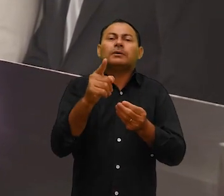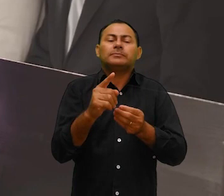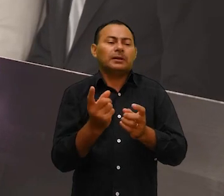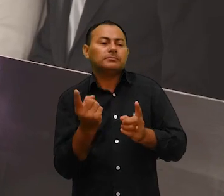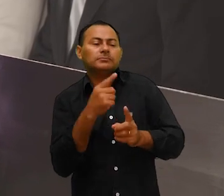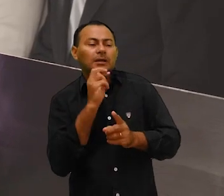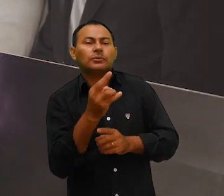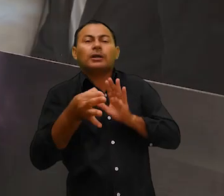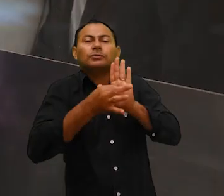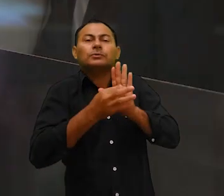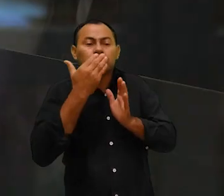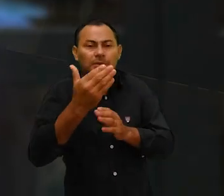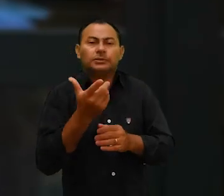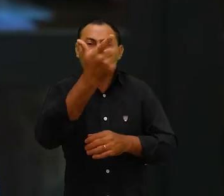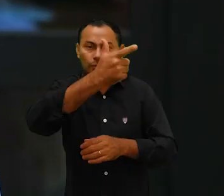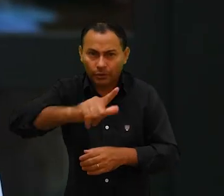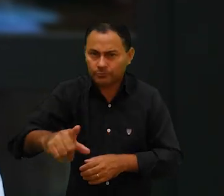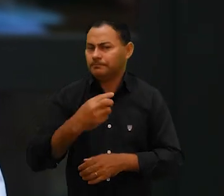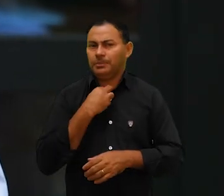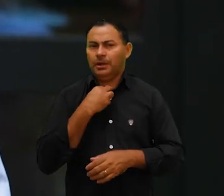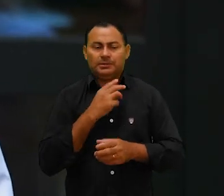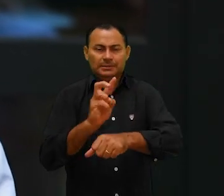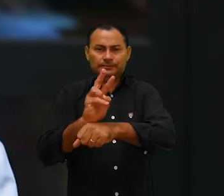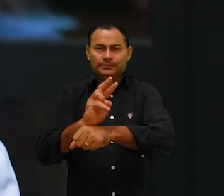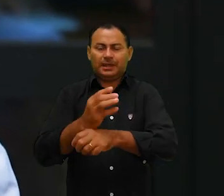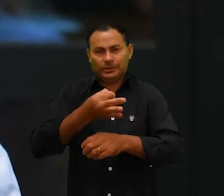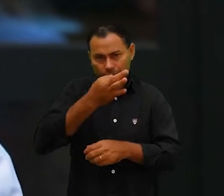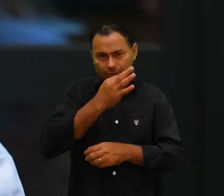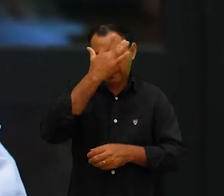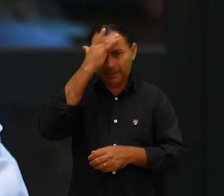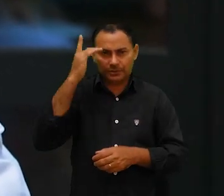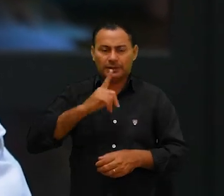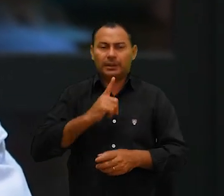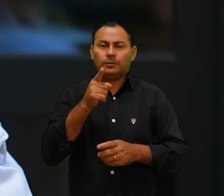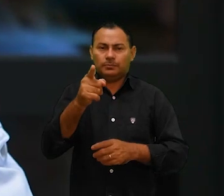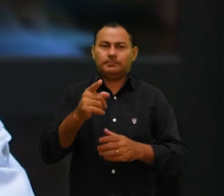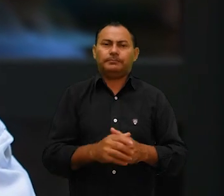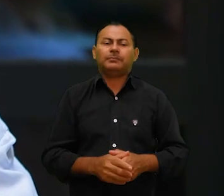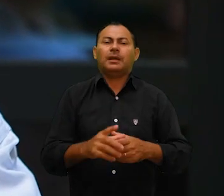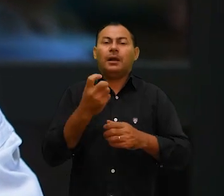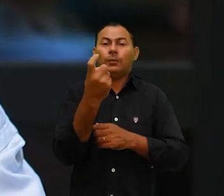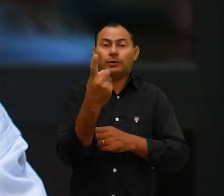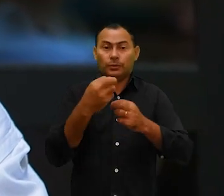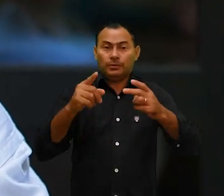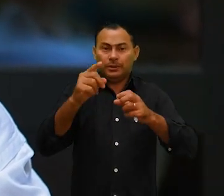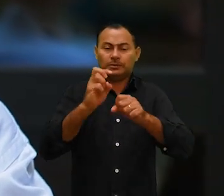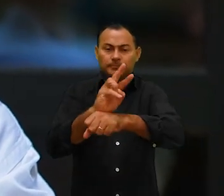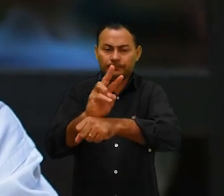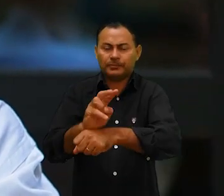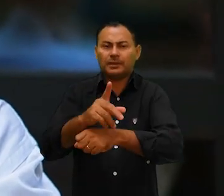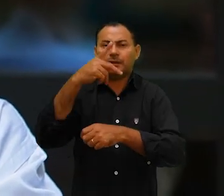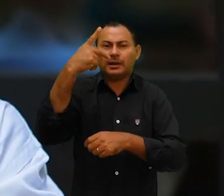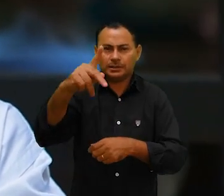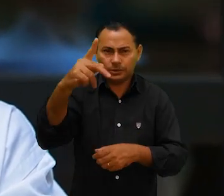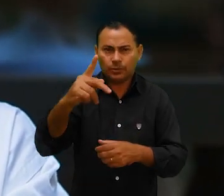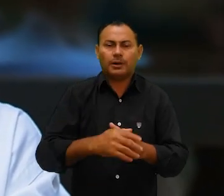você reagirá? Mais uma vez, você não pode controlar as atitudes que as pessoas têm com você. A única coisa que você pode controlar